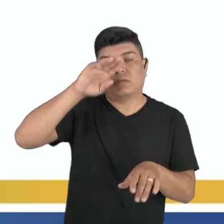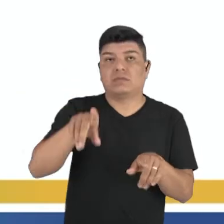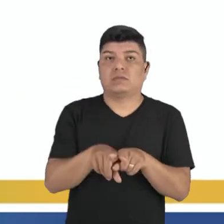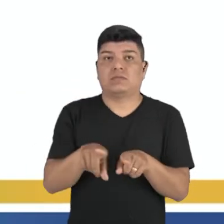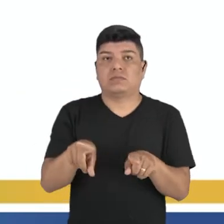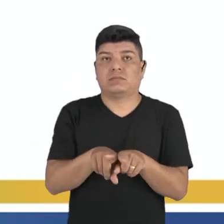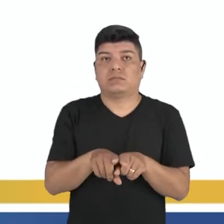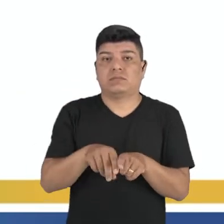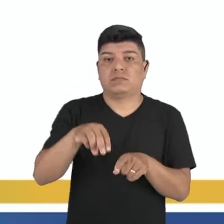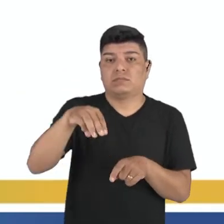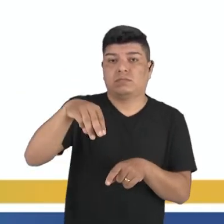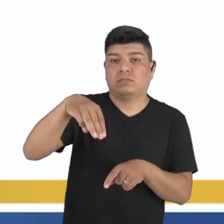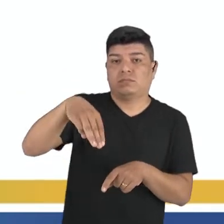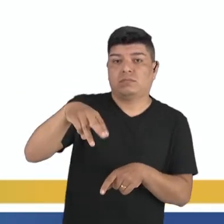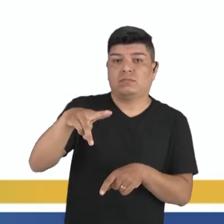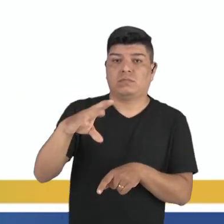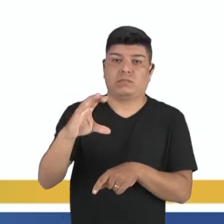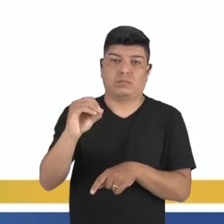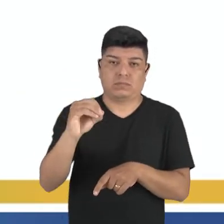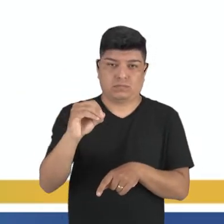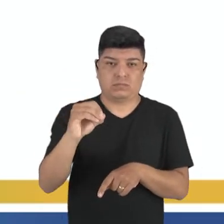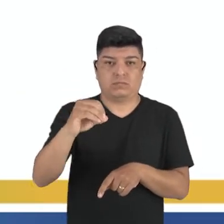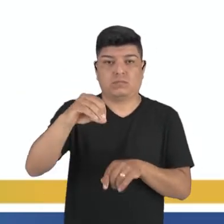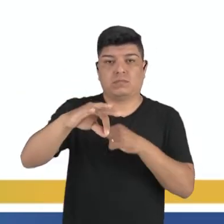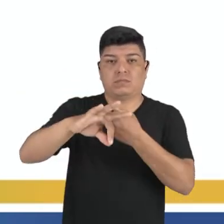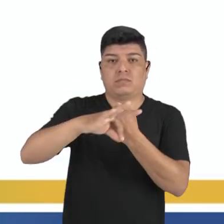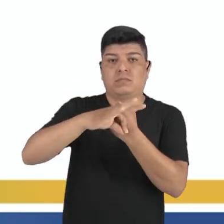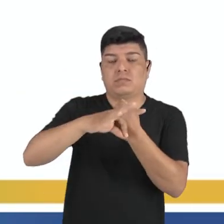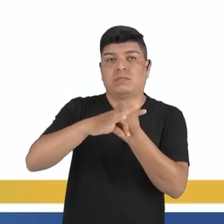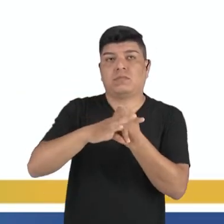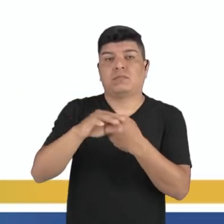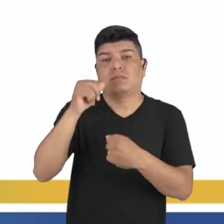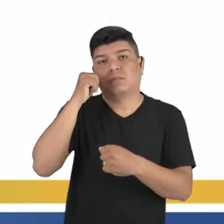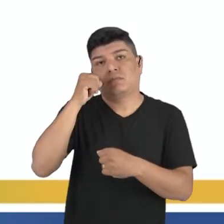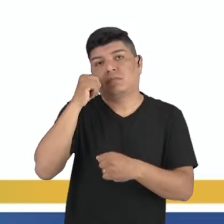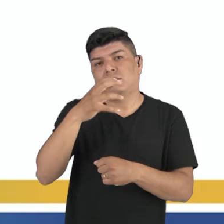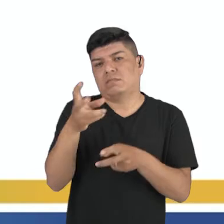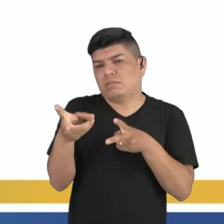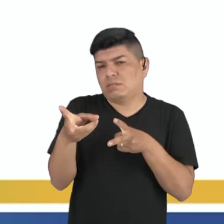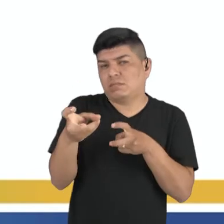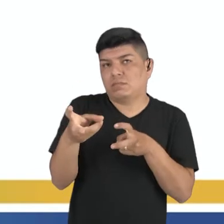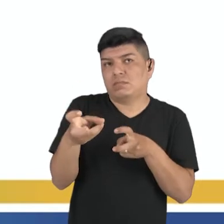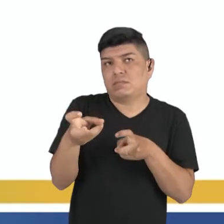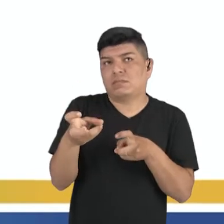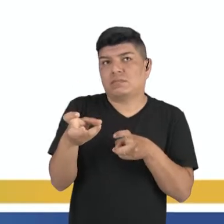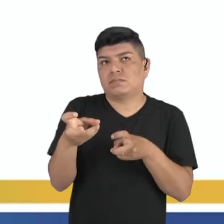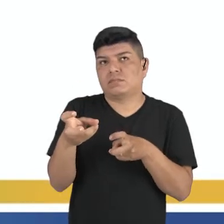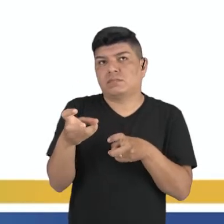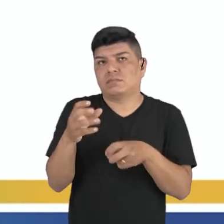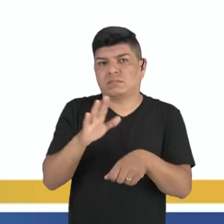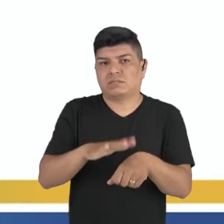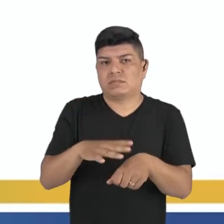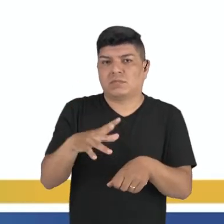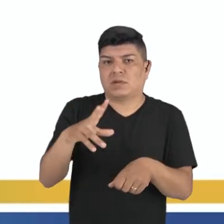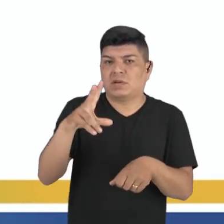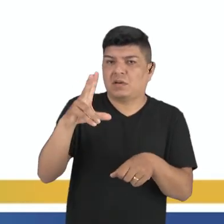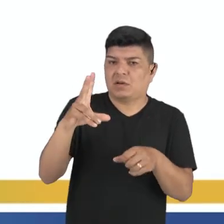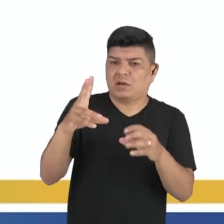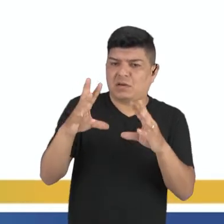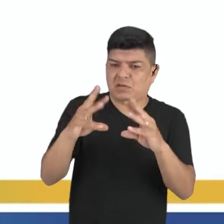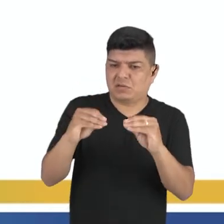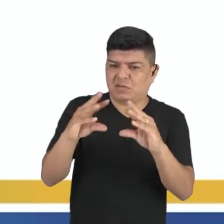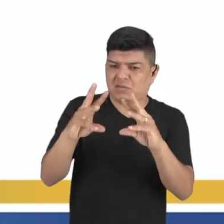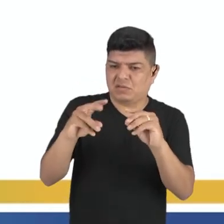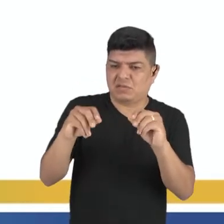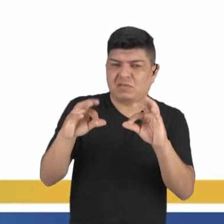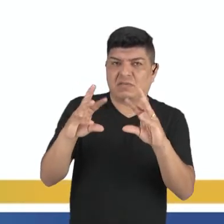textura do muco vaginal, né? Quando a mulher vai lá e pega lá e ela percebe que está mais denso, está mais grosso, é